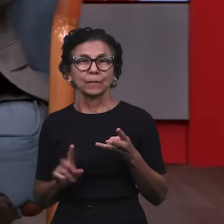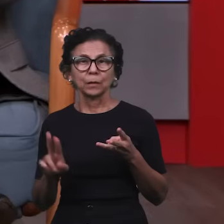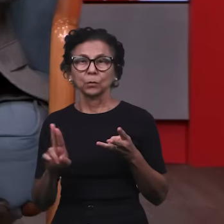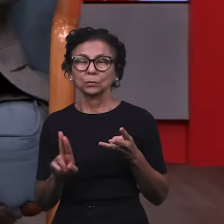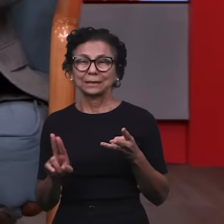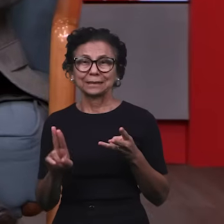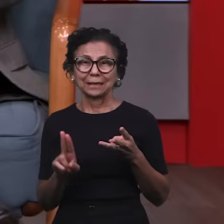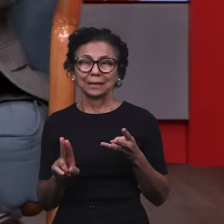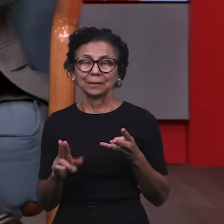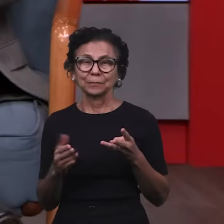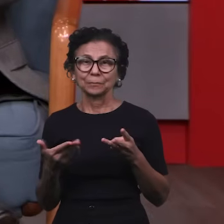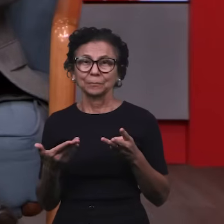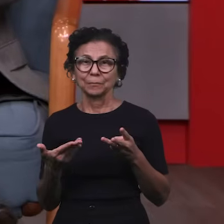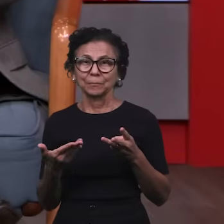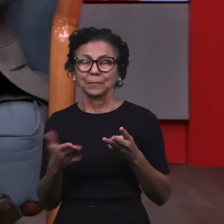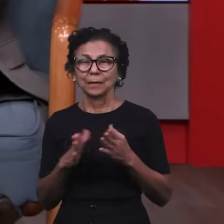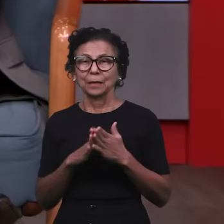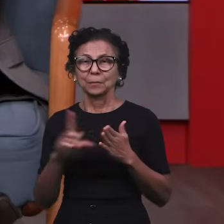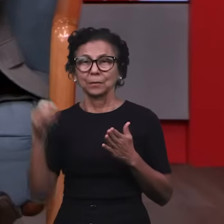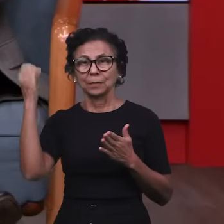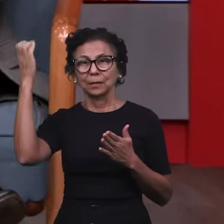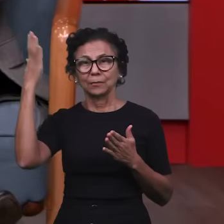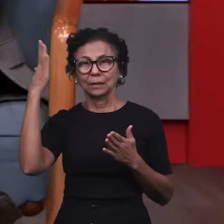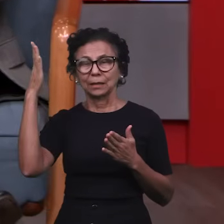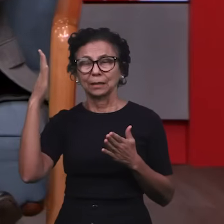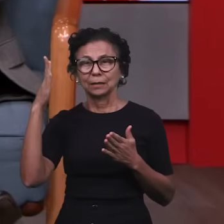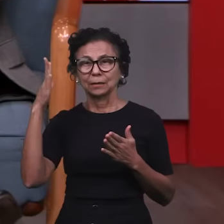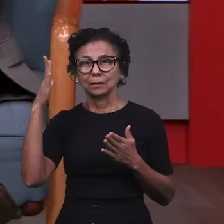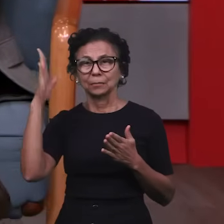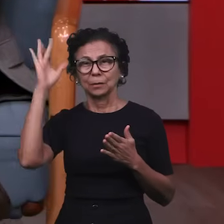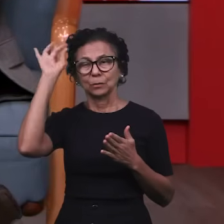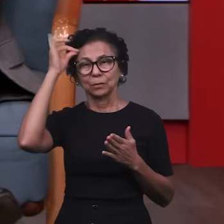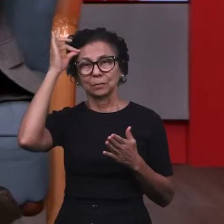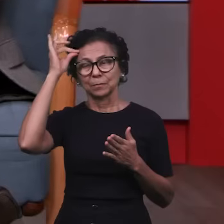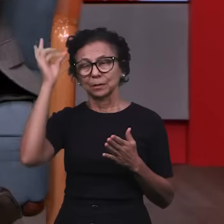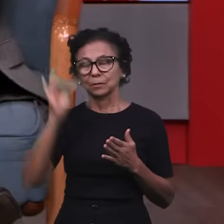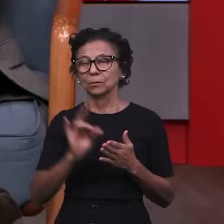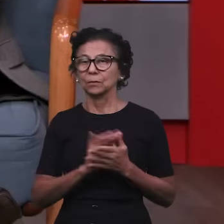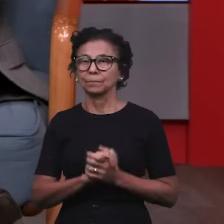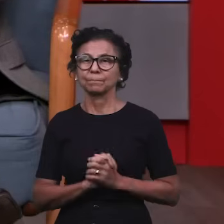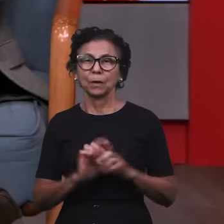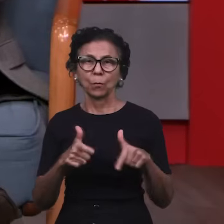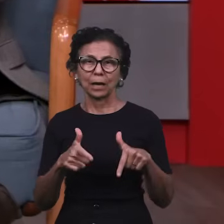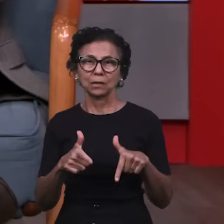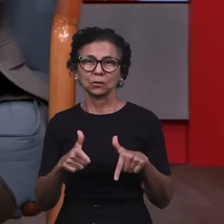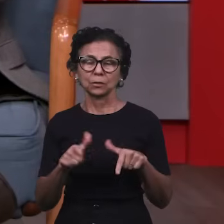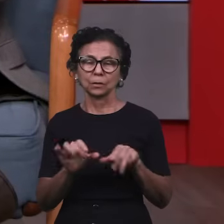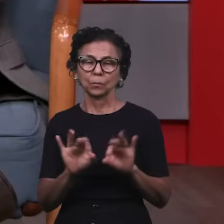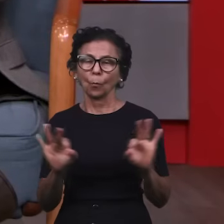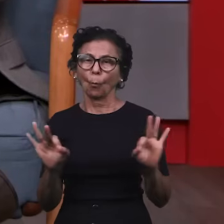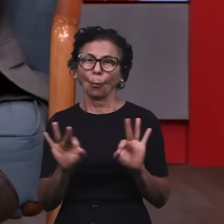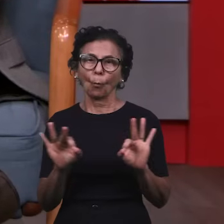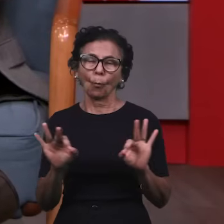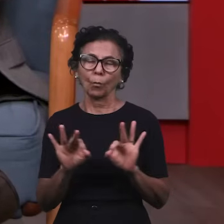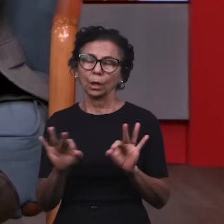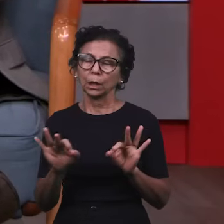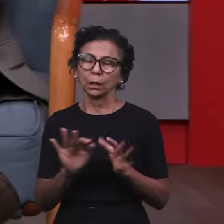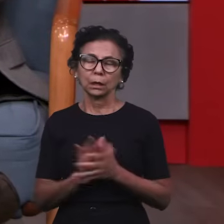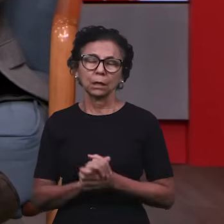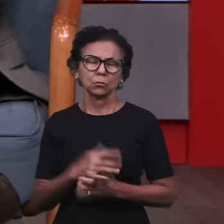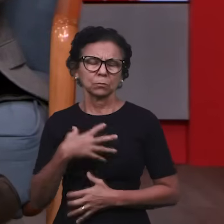no Espírito, ela não opera salvação, ela fere.